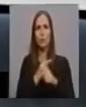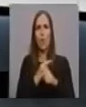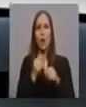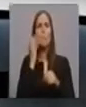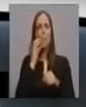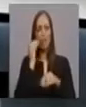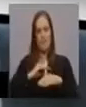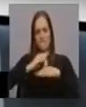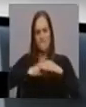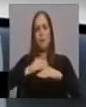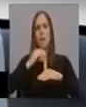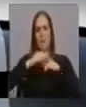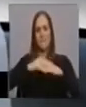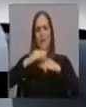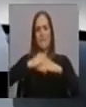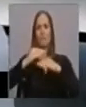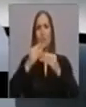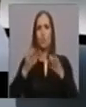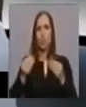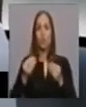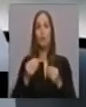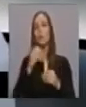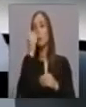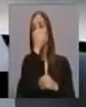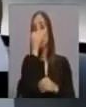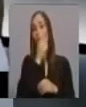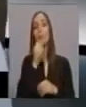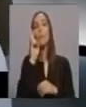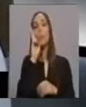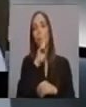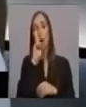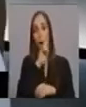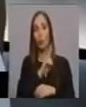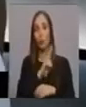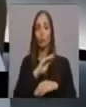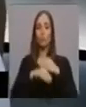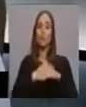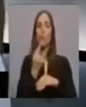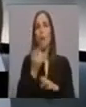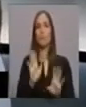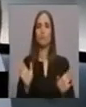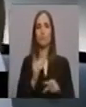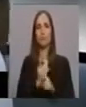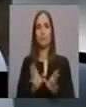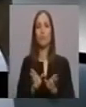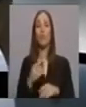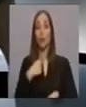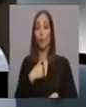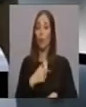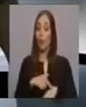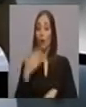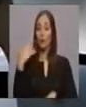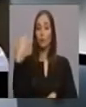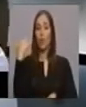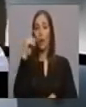embalagem os bilhetes mais baratos têm só uma por fora e ter eu ainda sou do tempo em que o